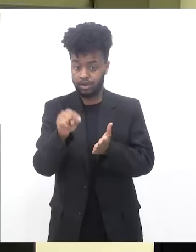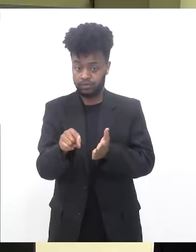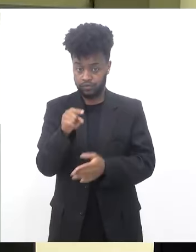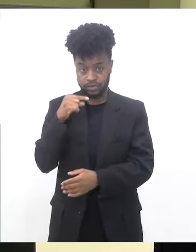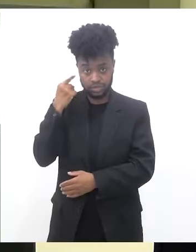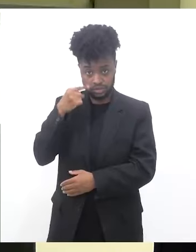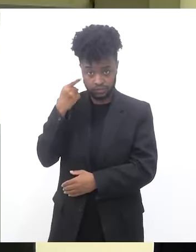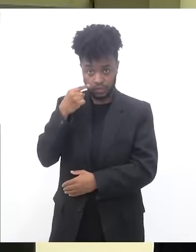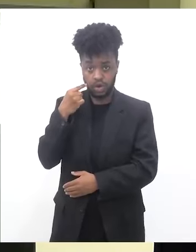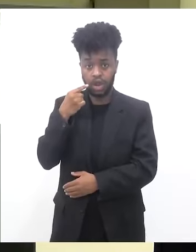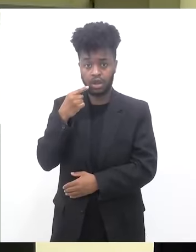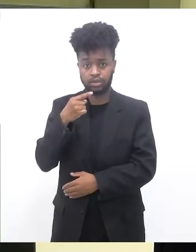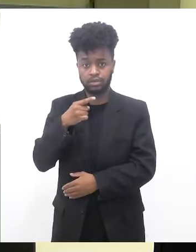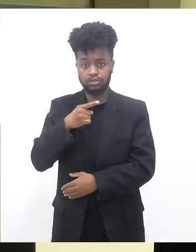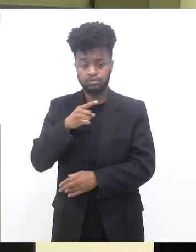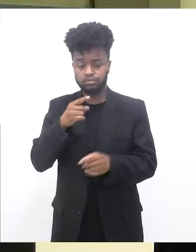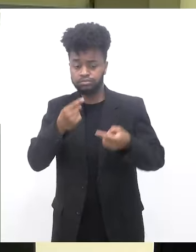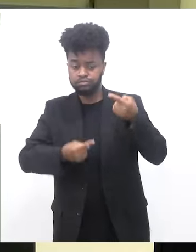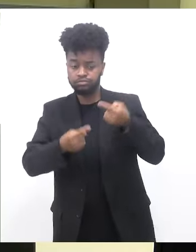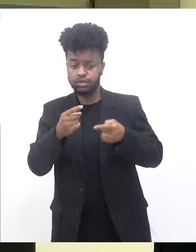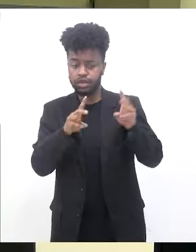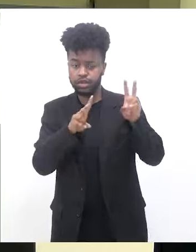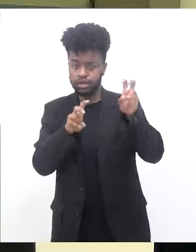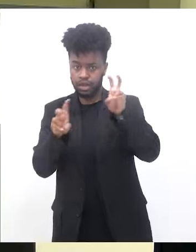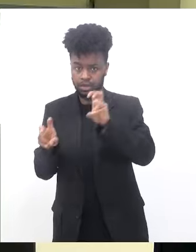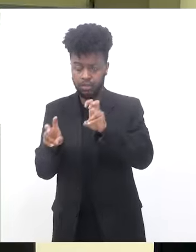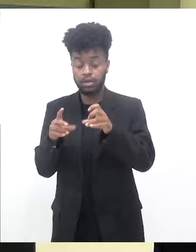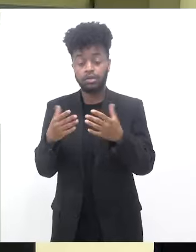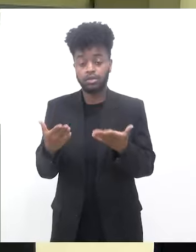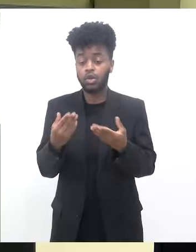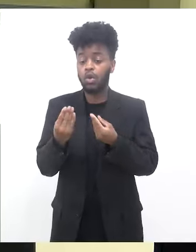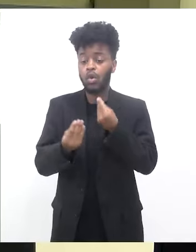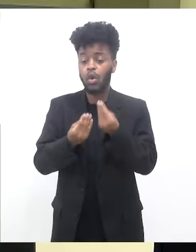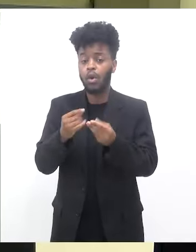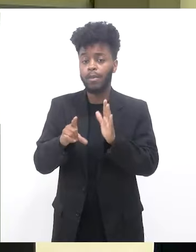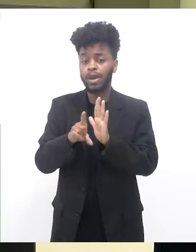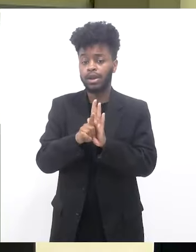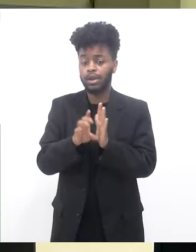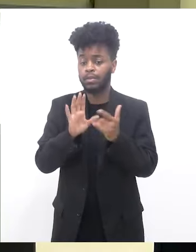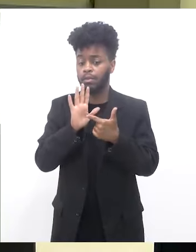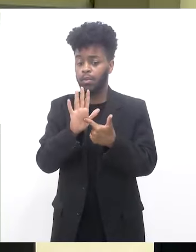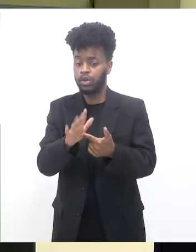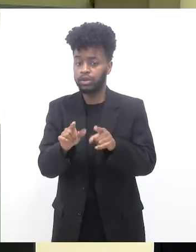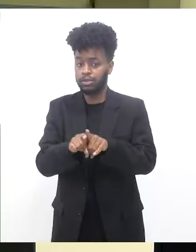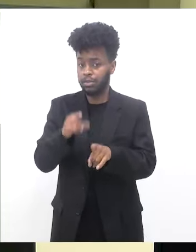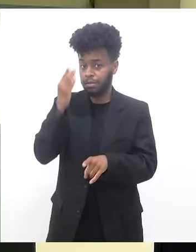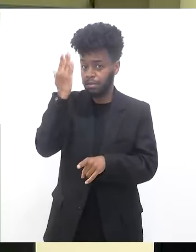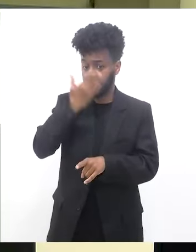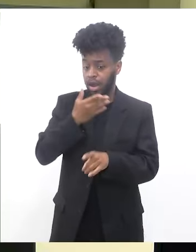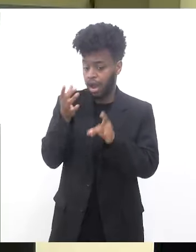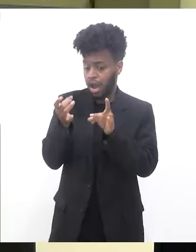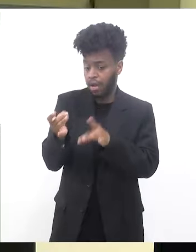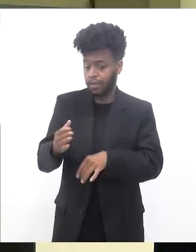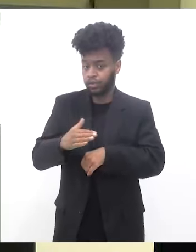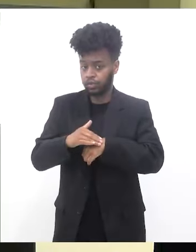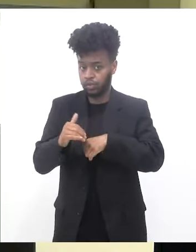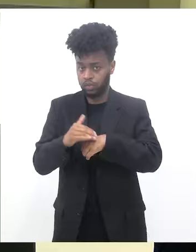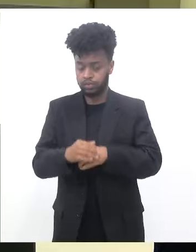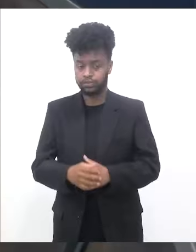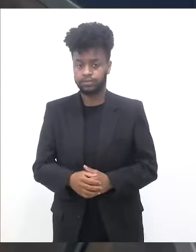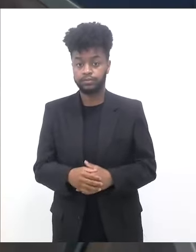um advogado especialista em vários assuntos. Como a lei define e comprova o abandono